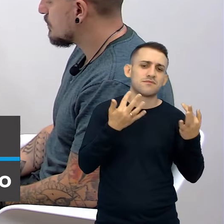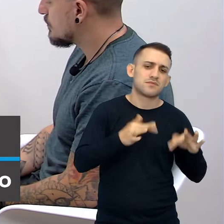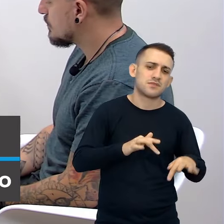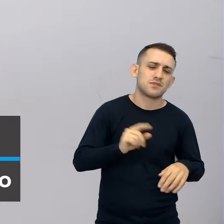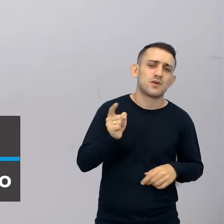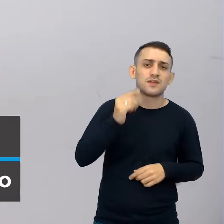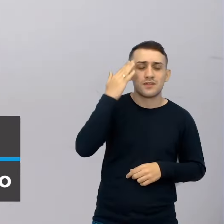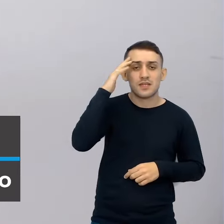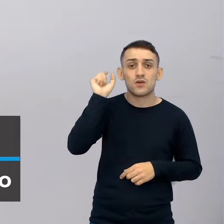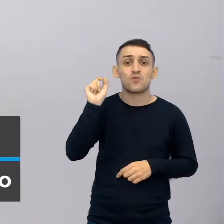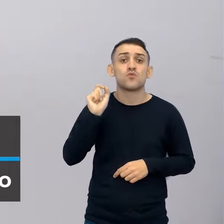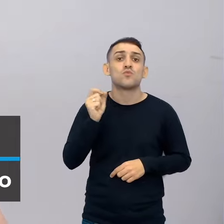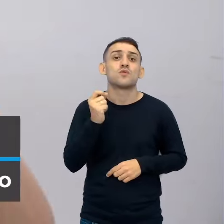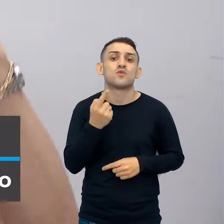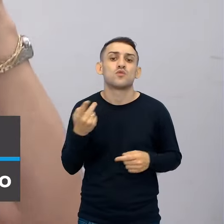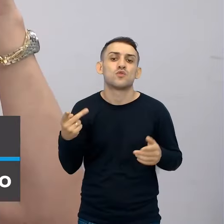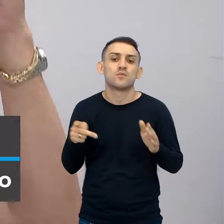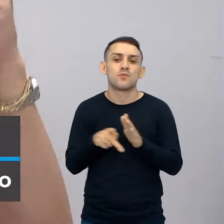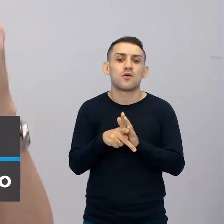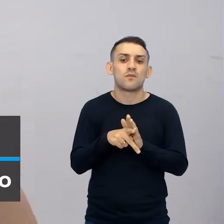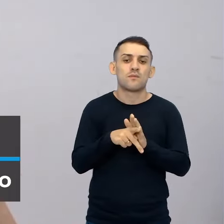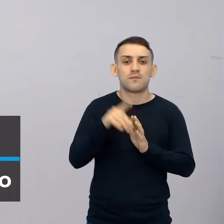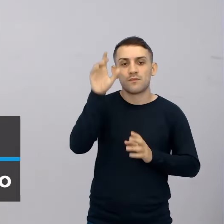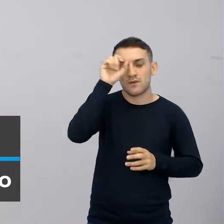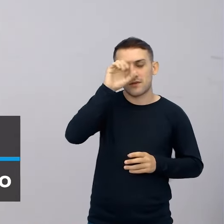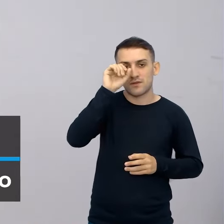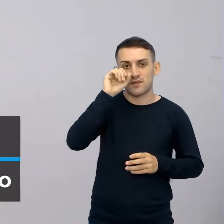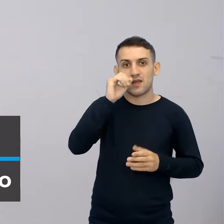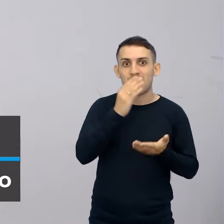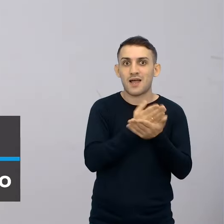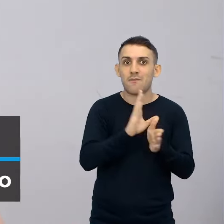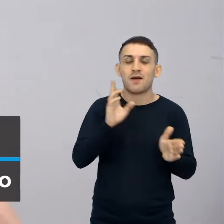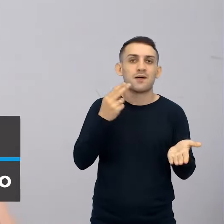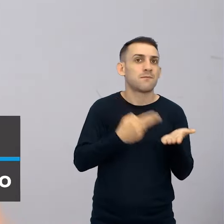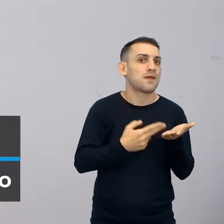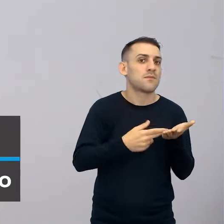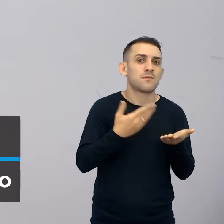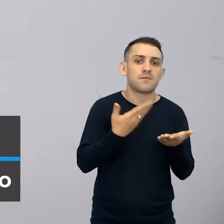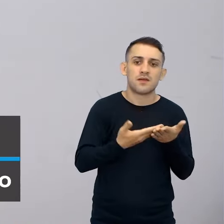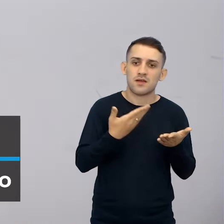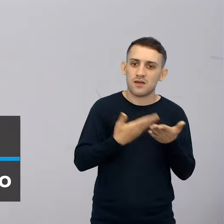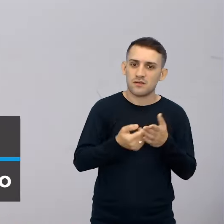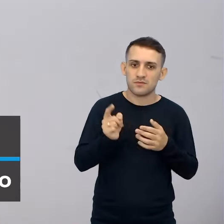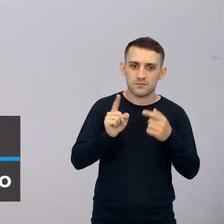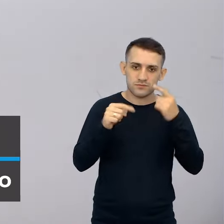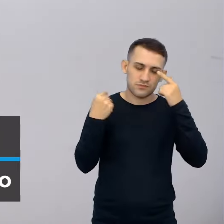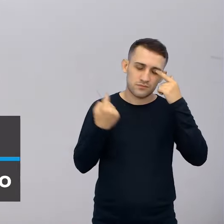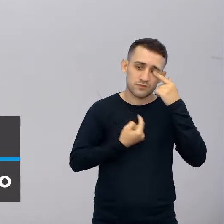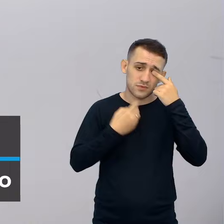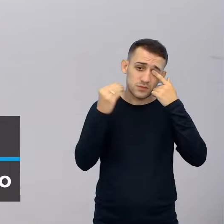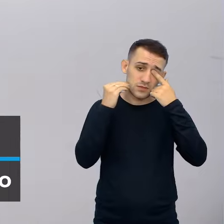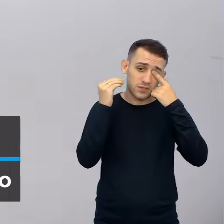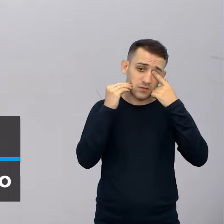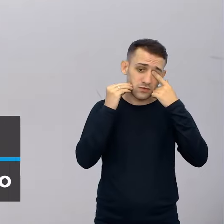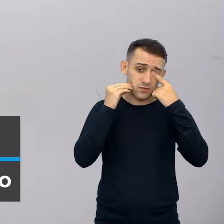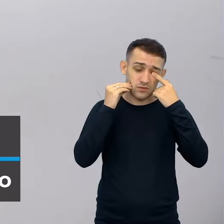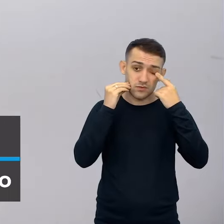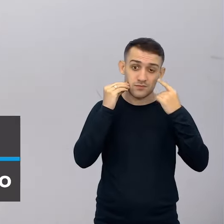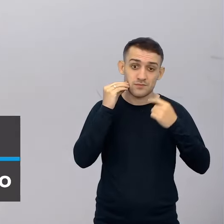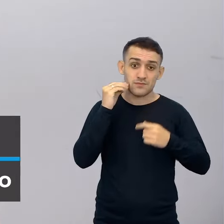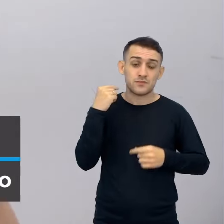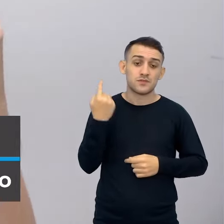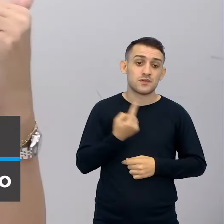uma situação de aprendizagem eu preciso começar e terminar naquela aula. Nós tentamos, tá? Tudo é tentativa,